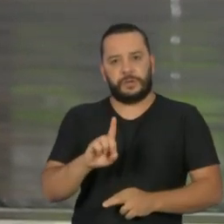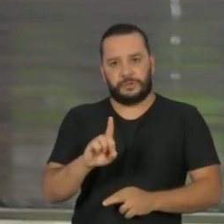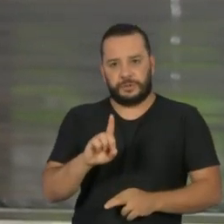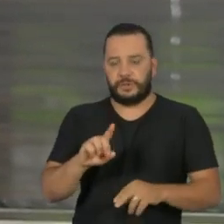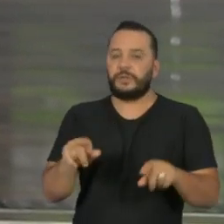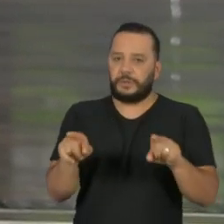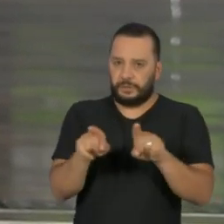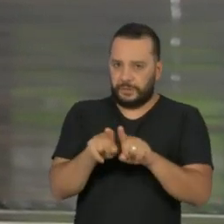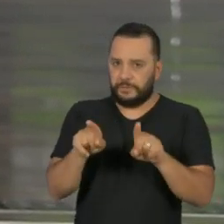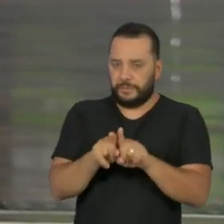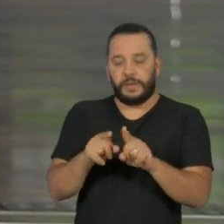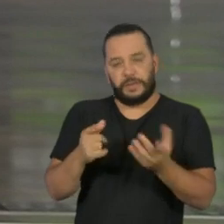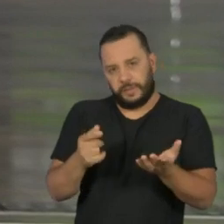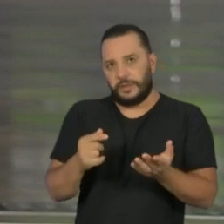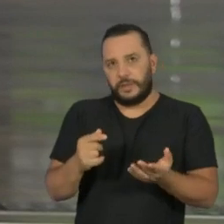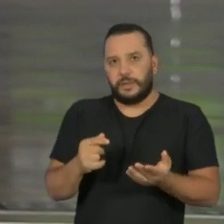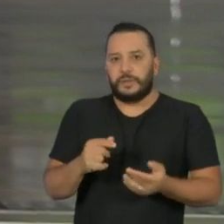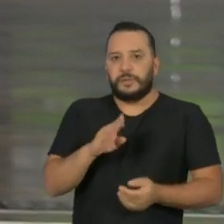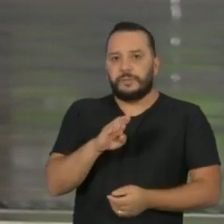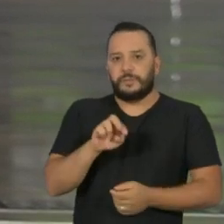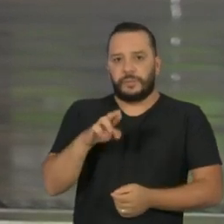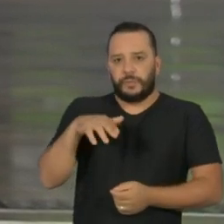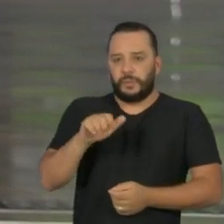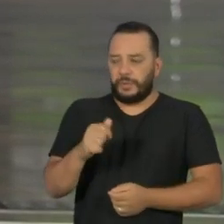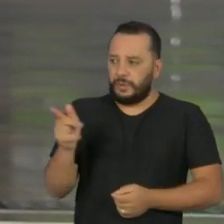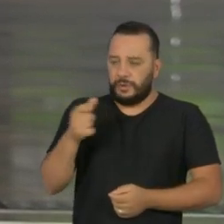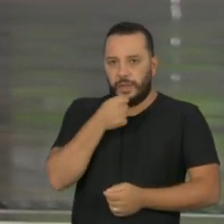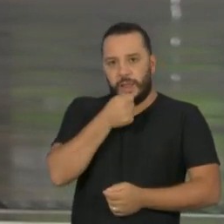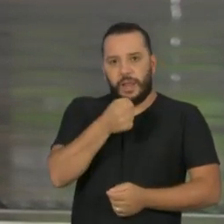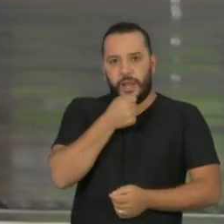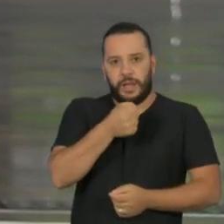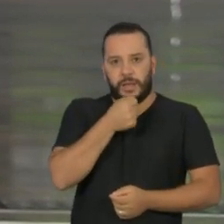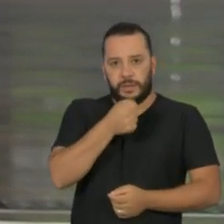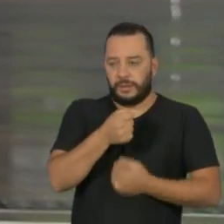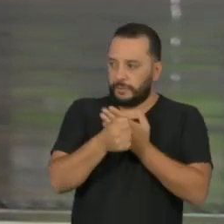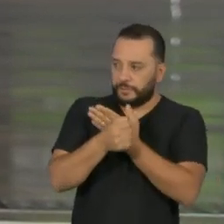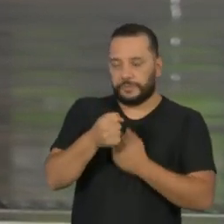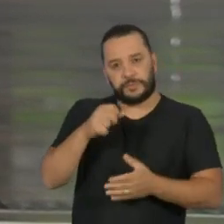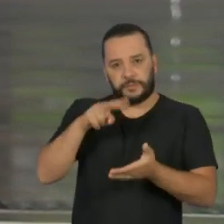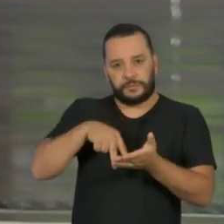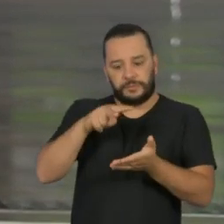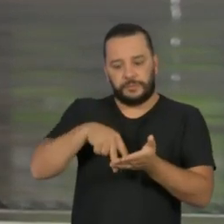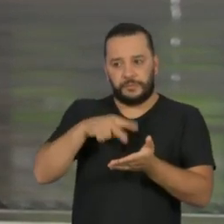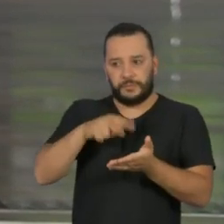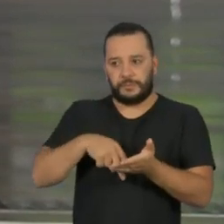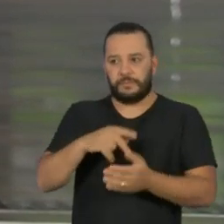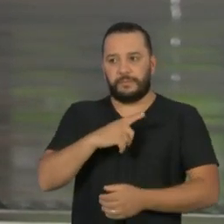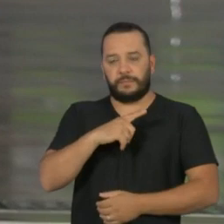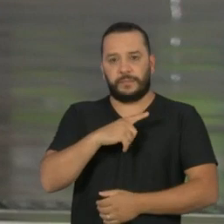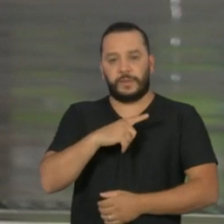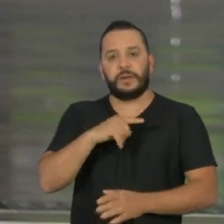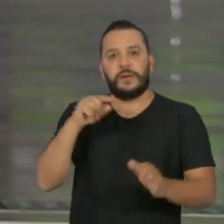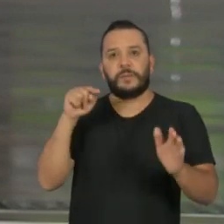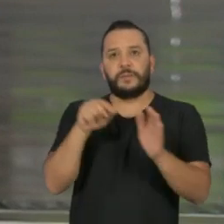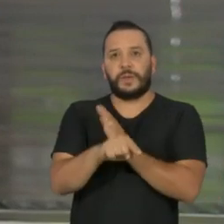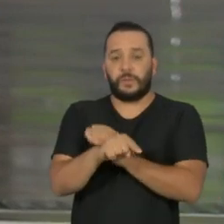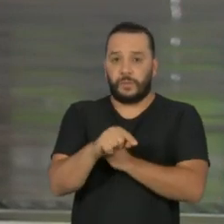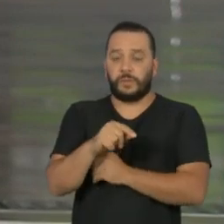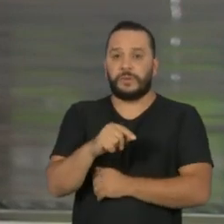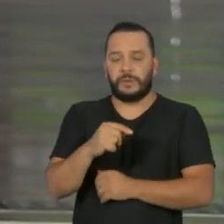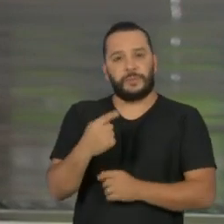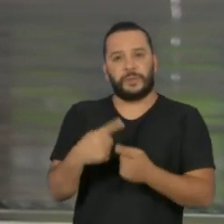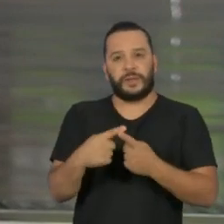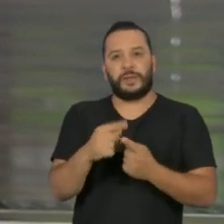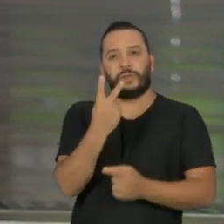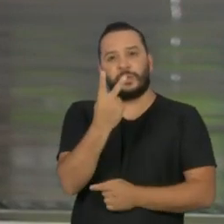da Record News, e a jornalista Bruna Fasano fará a leitura da pergunta, que, repito, ela foi colocada numa única